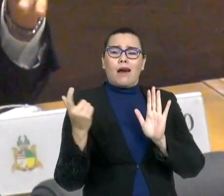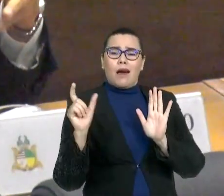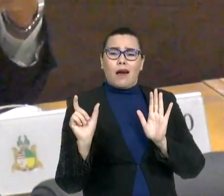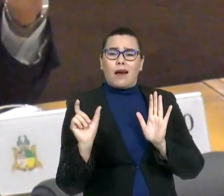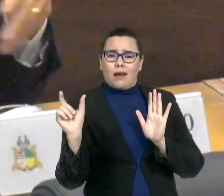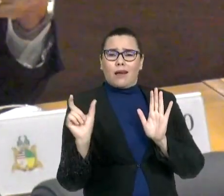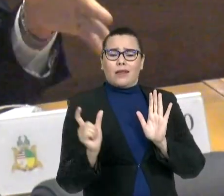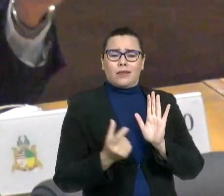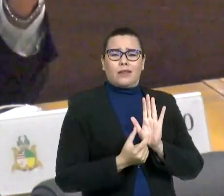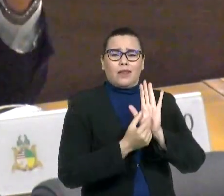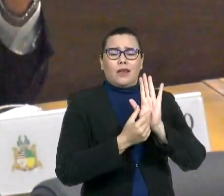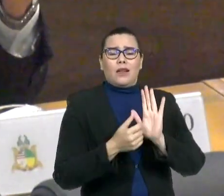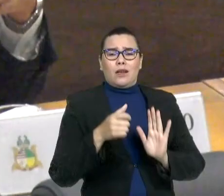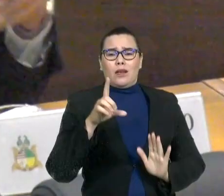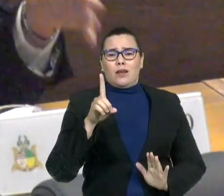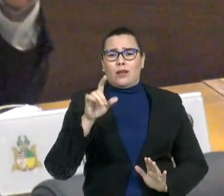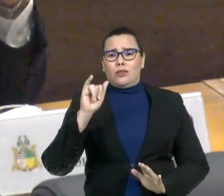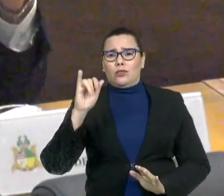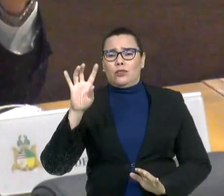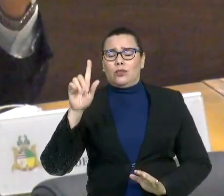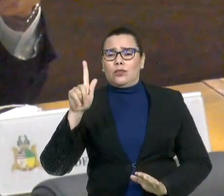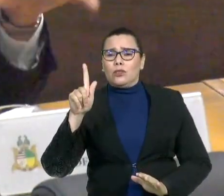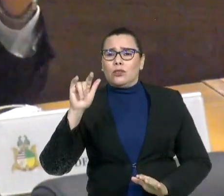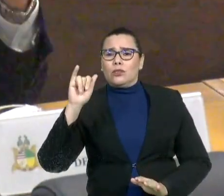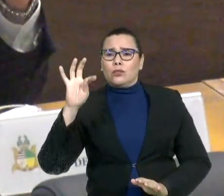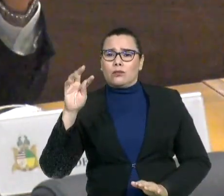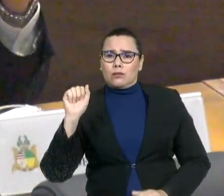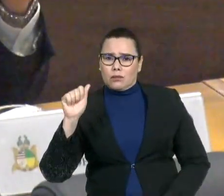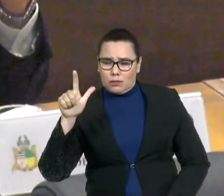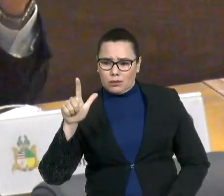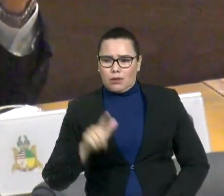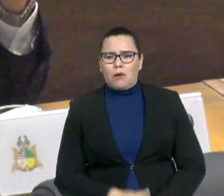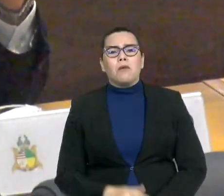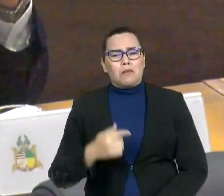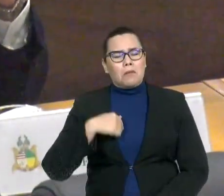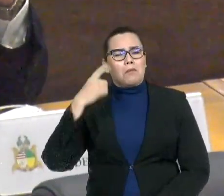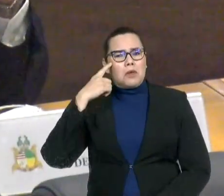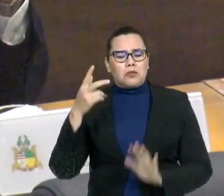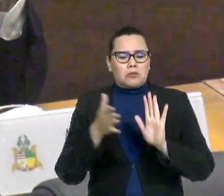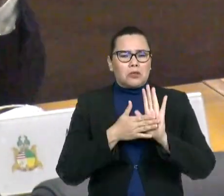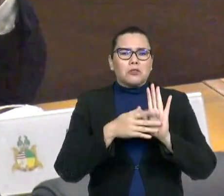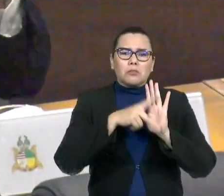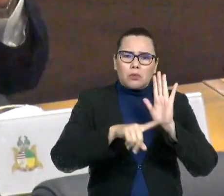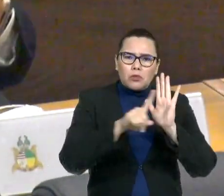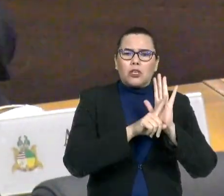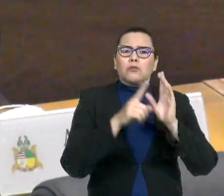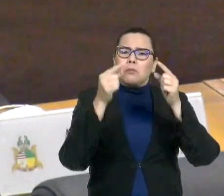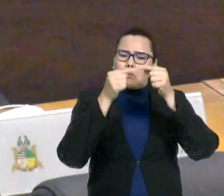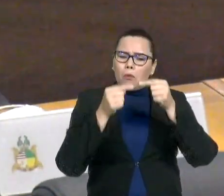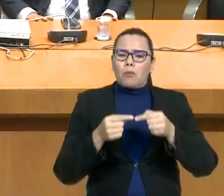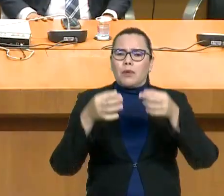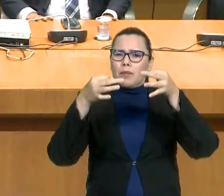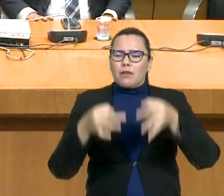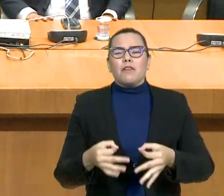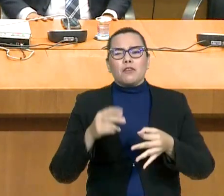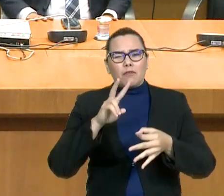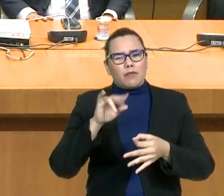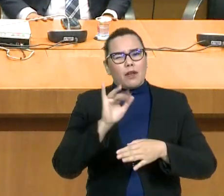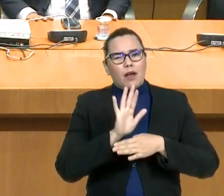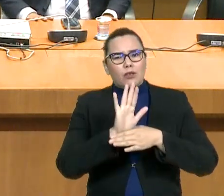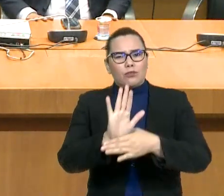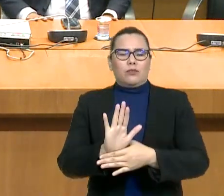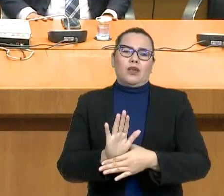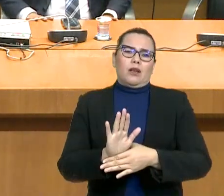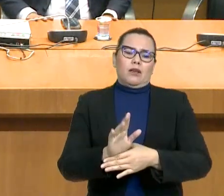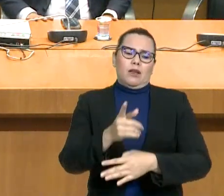acho que essa casa estará dando essa grande contribuição à classe estudiosa do nosso Estado. Agradeço os esclarecimentos, deputado Arnaldo Melo.